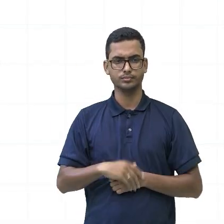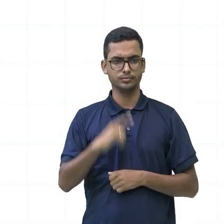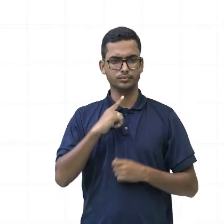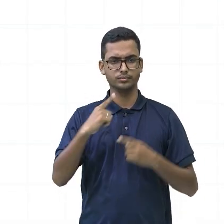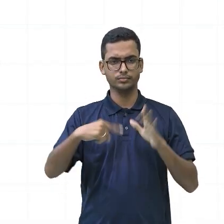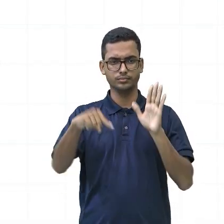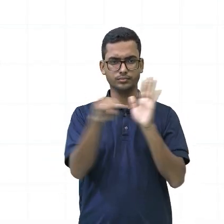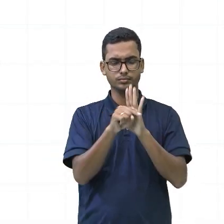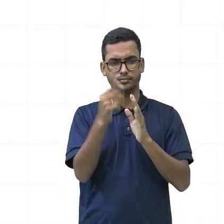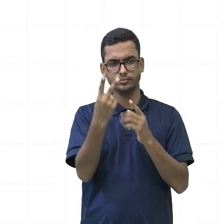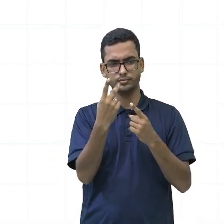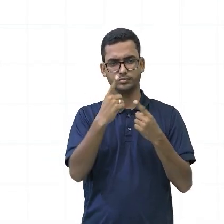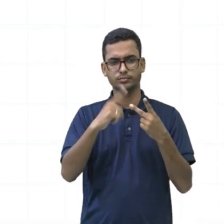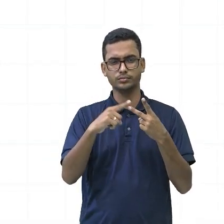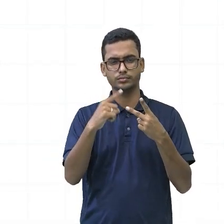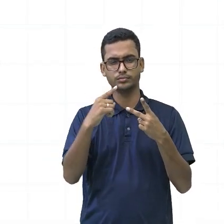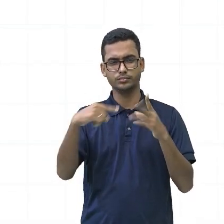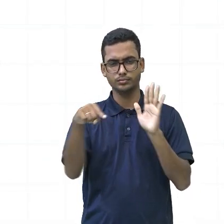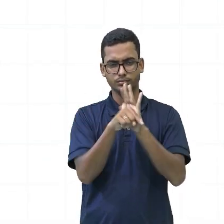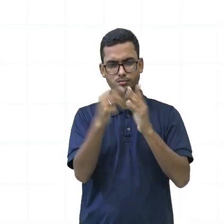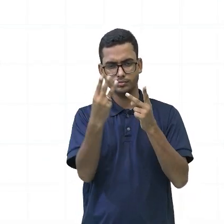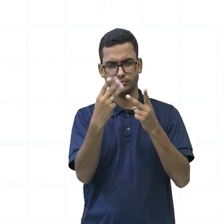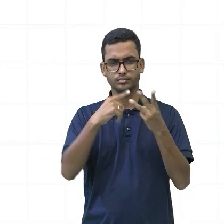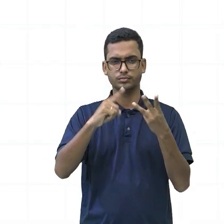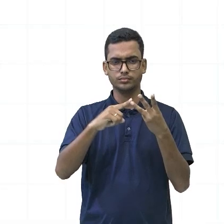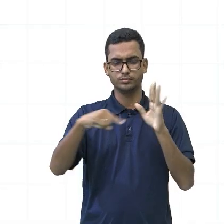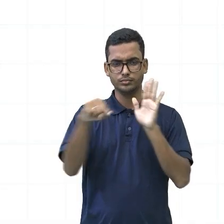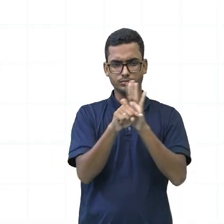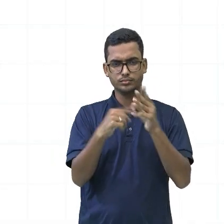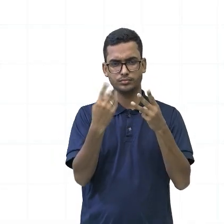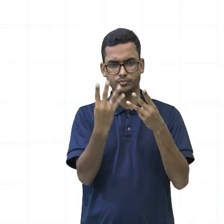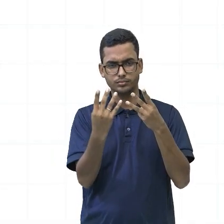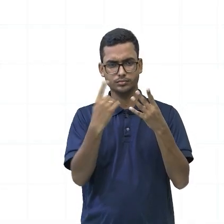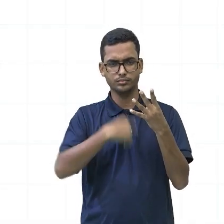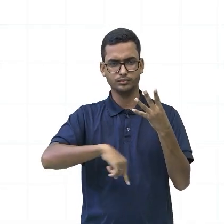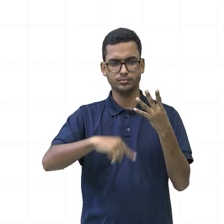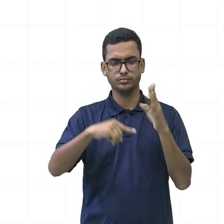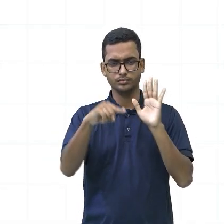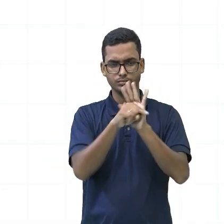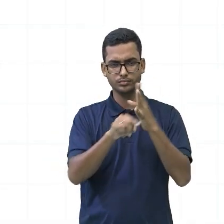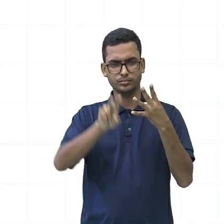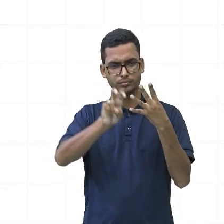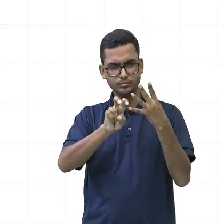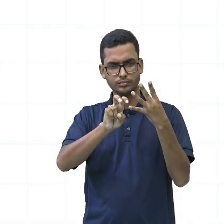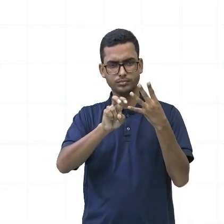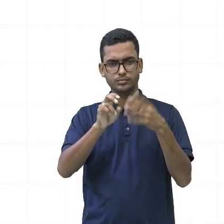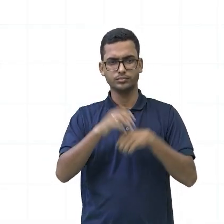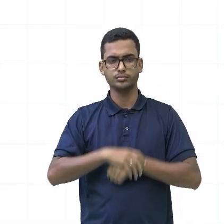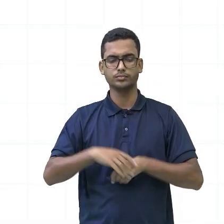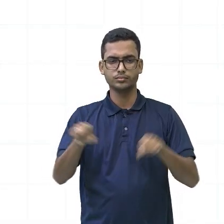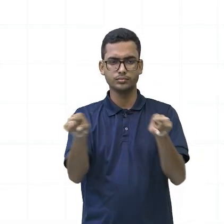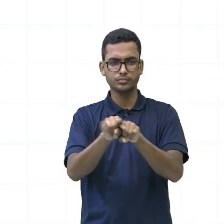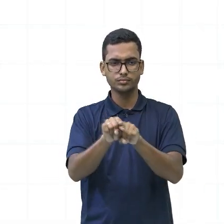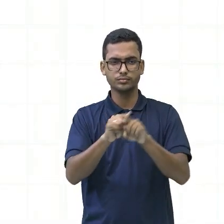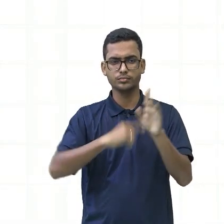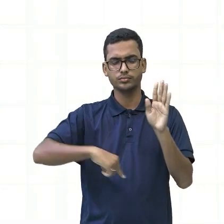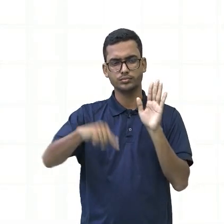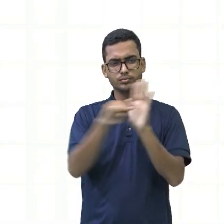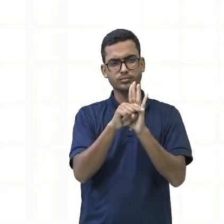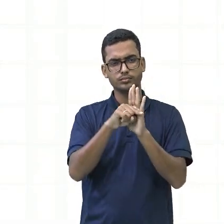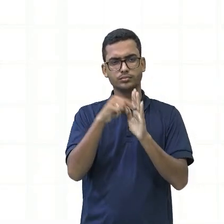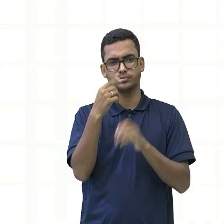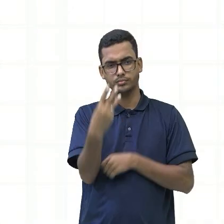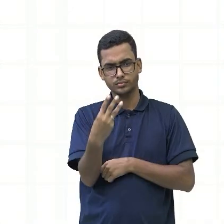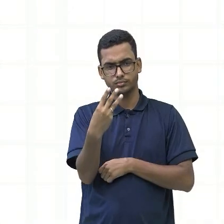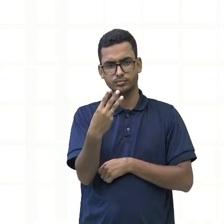-2, -3, -4, -5 e sendo o fuso horário -3, né, o horário